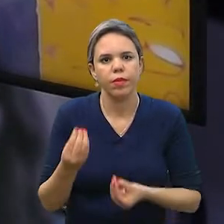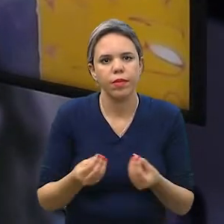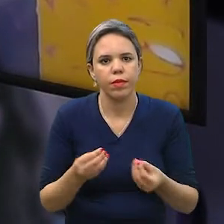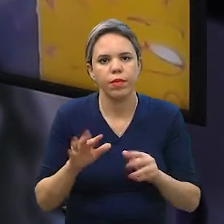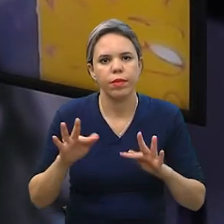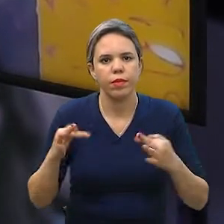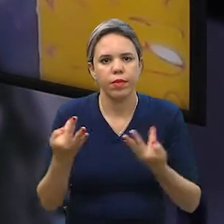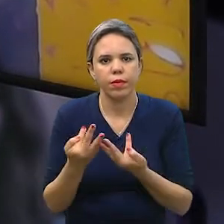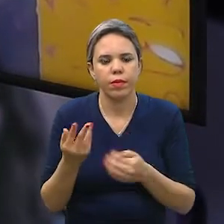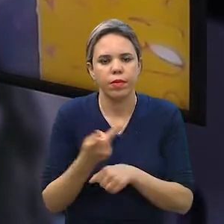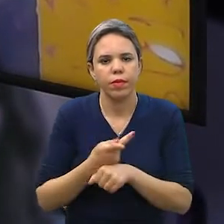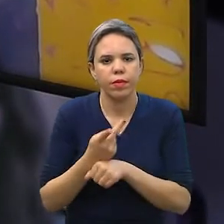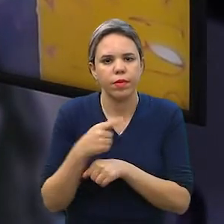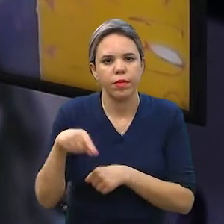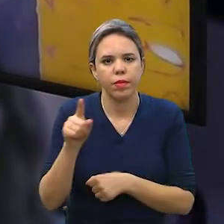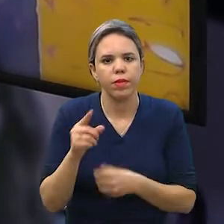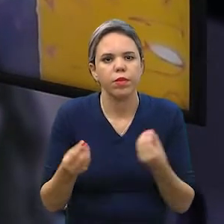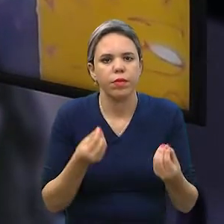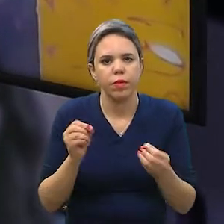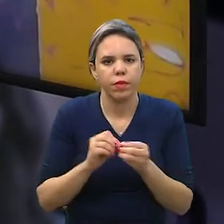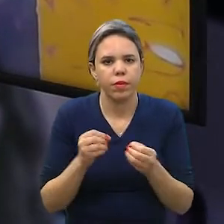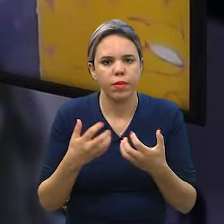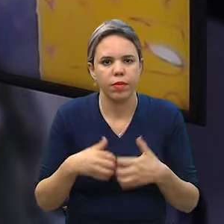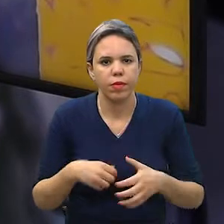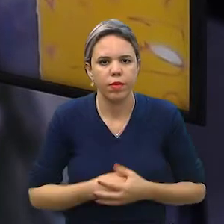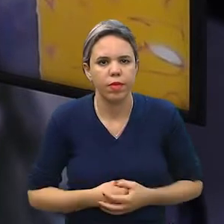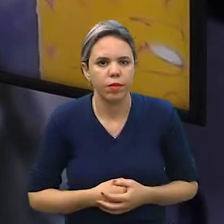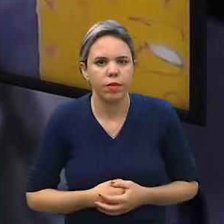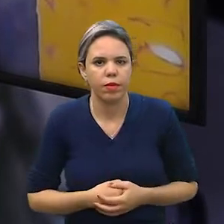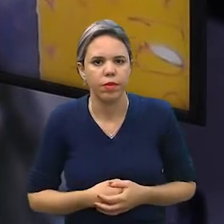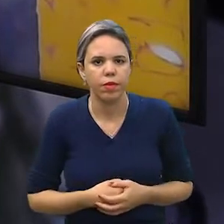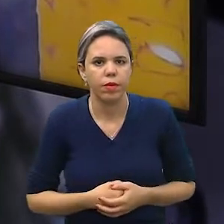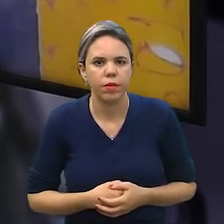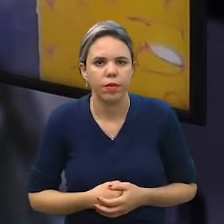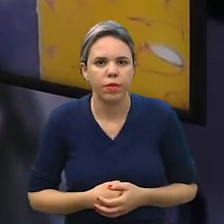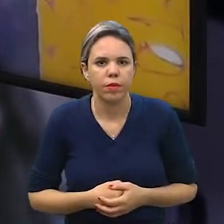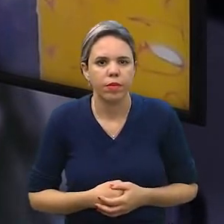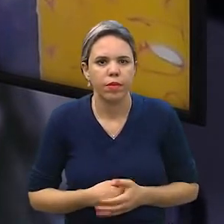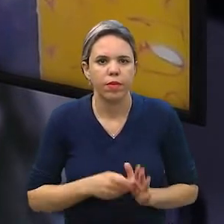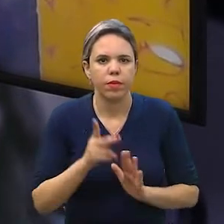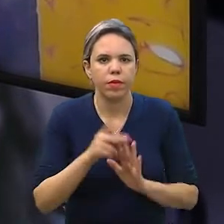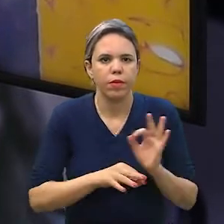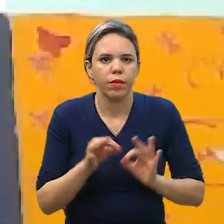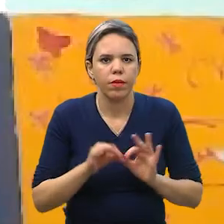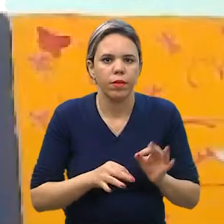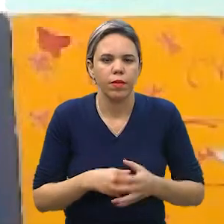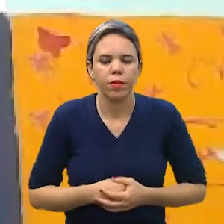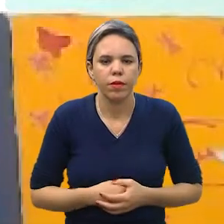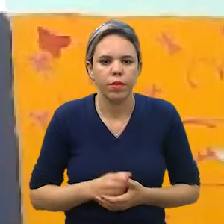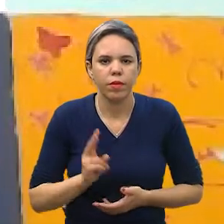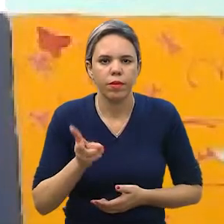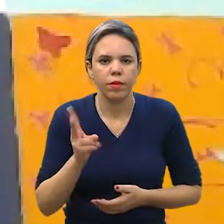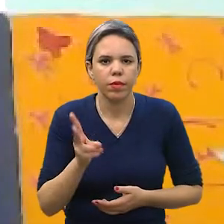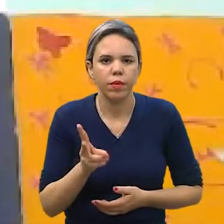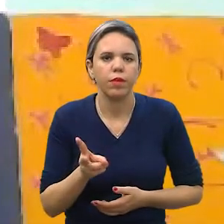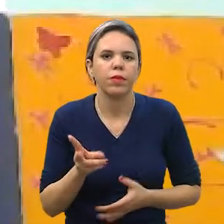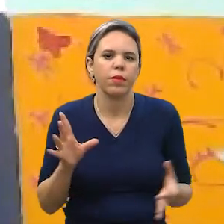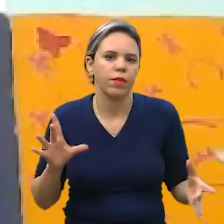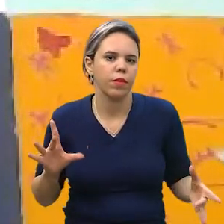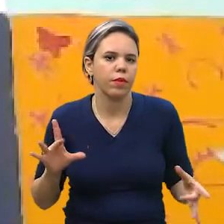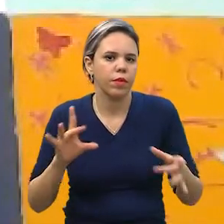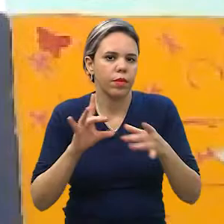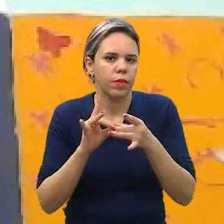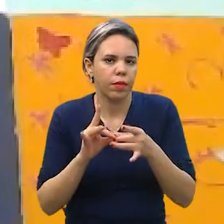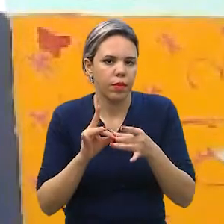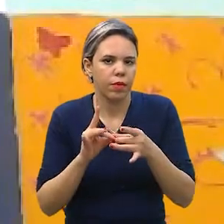essas famílias que procuram vocês? Como que isso funciona? Os projetos, eles sempre são muito veiculados,